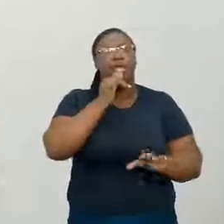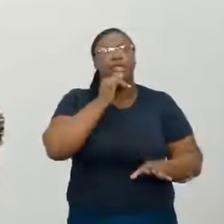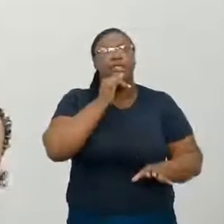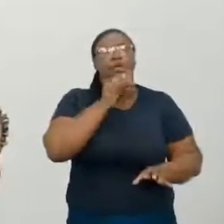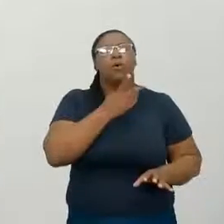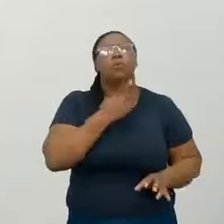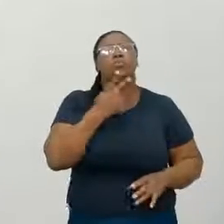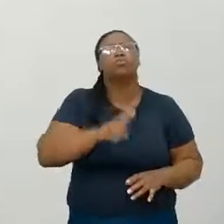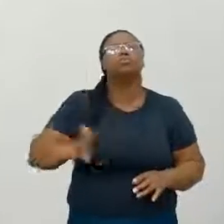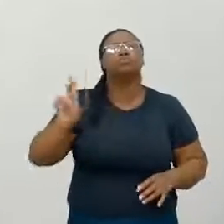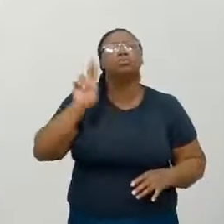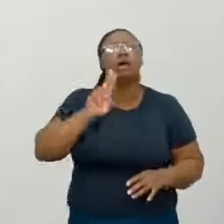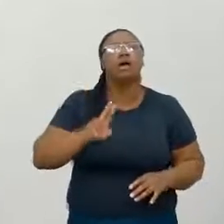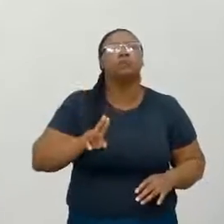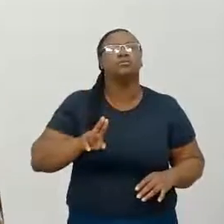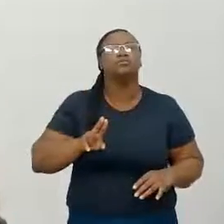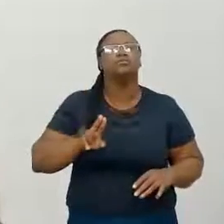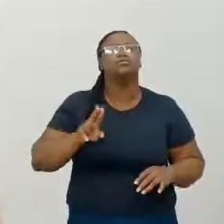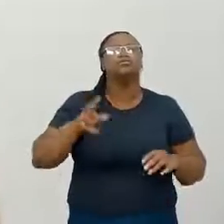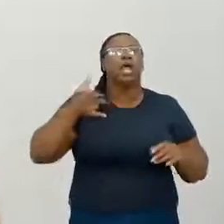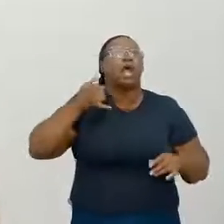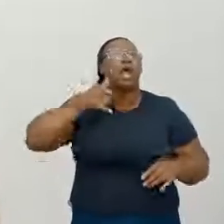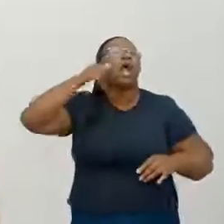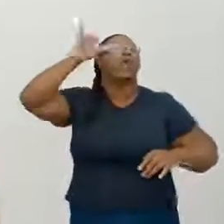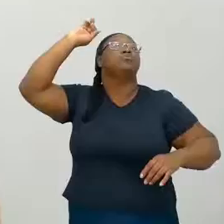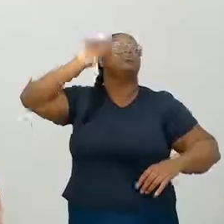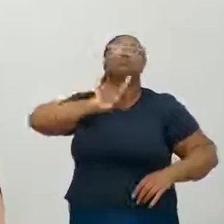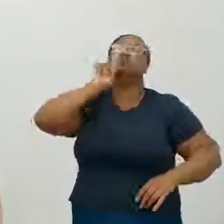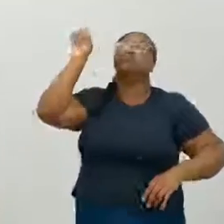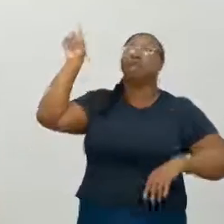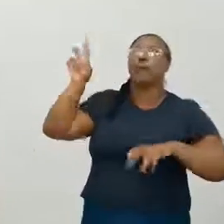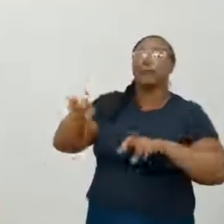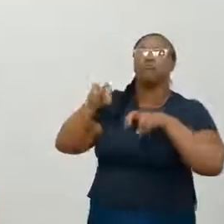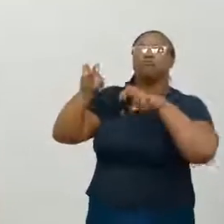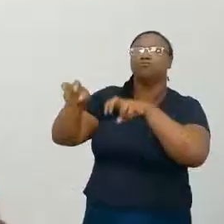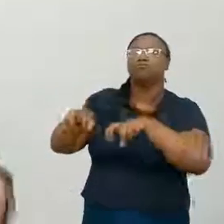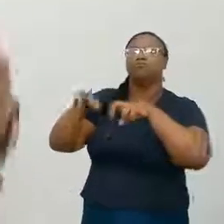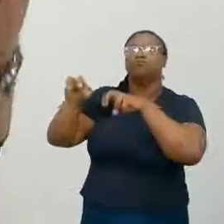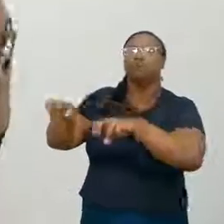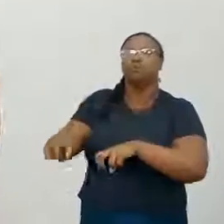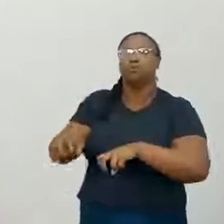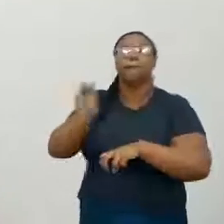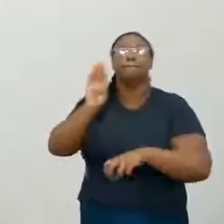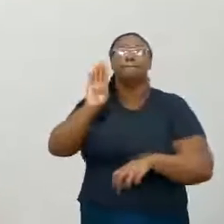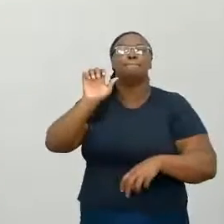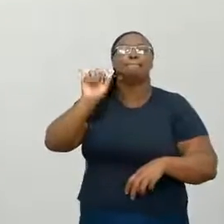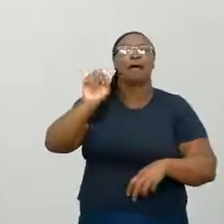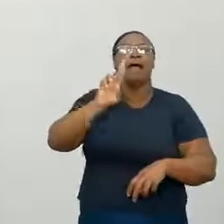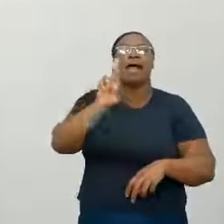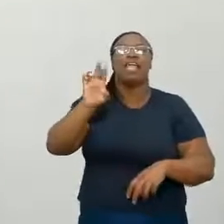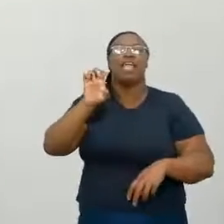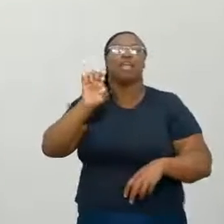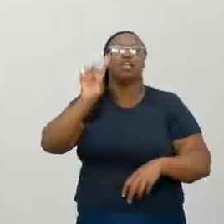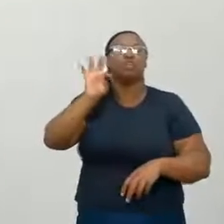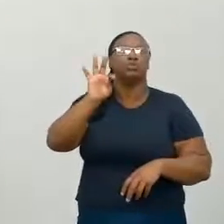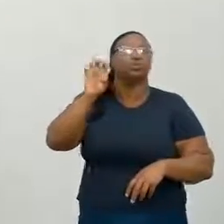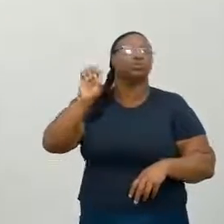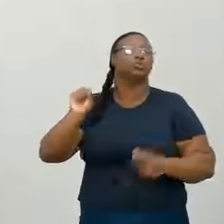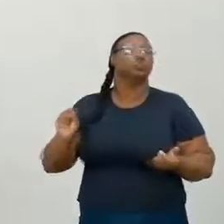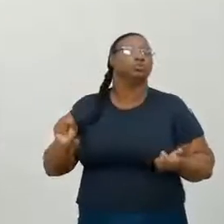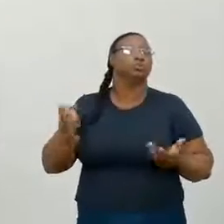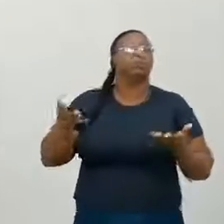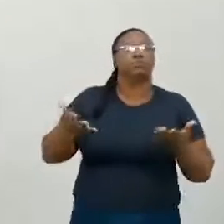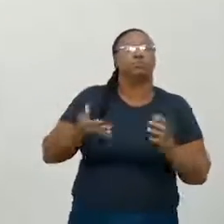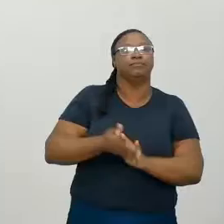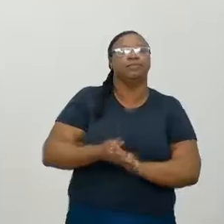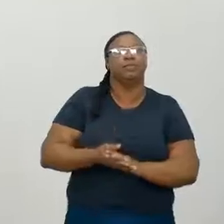nessa atividade em específico, a festa de peão de boiadeiro lá de Barretos, né, que fala, né, que na sua origem era uma festa que